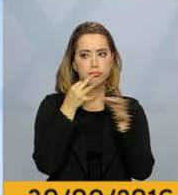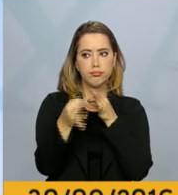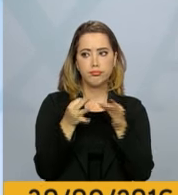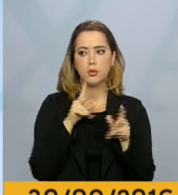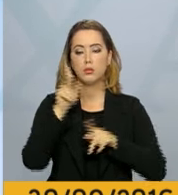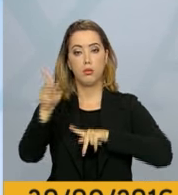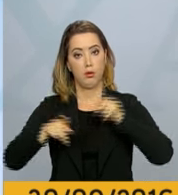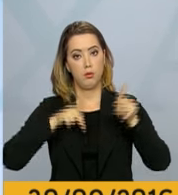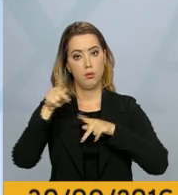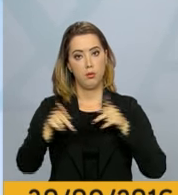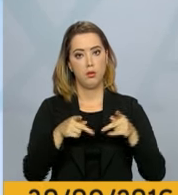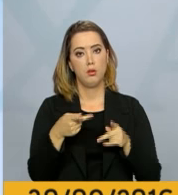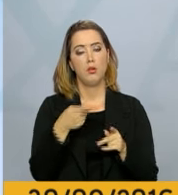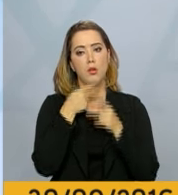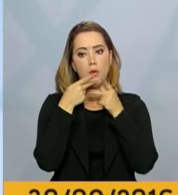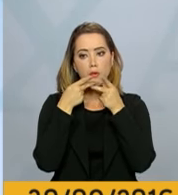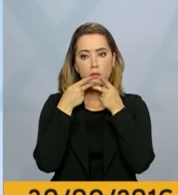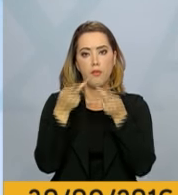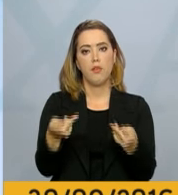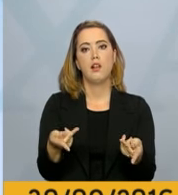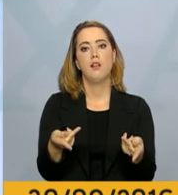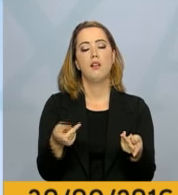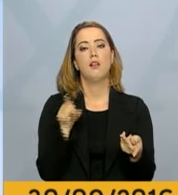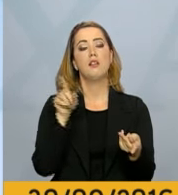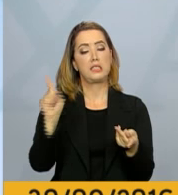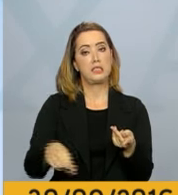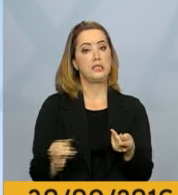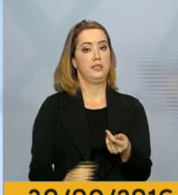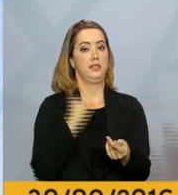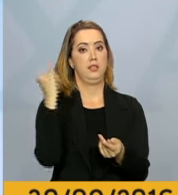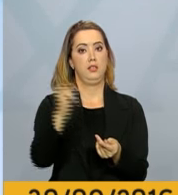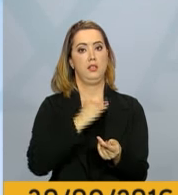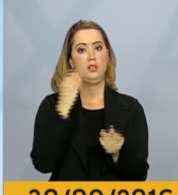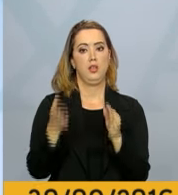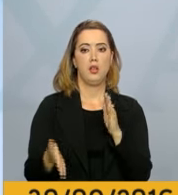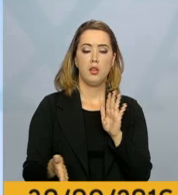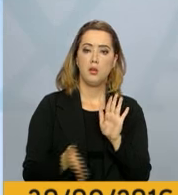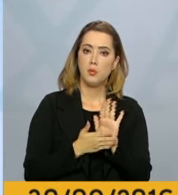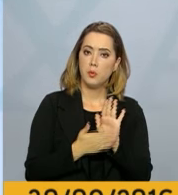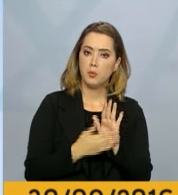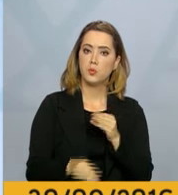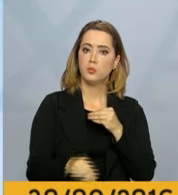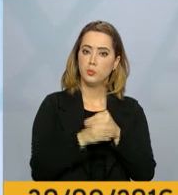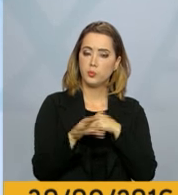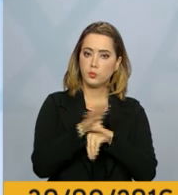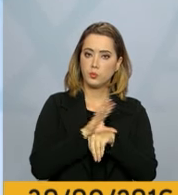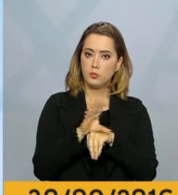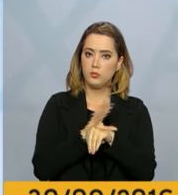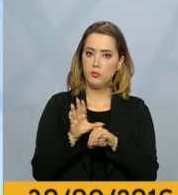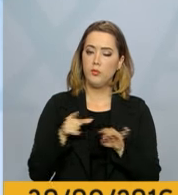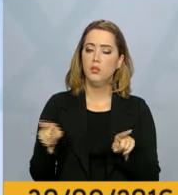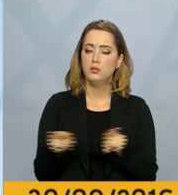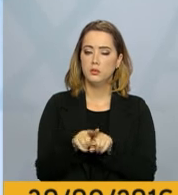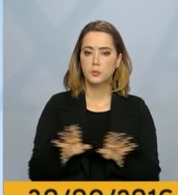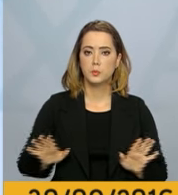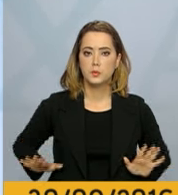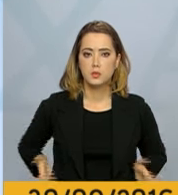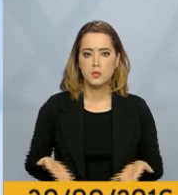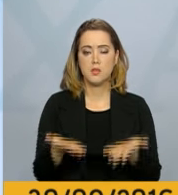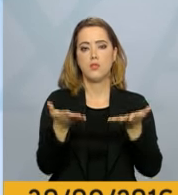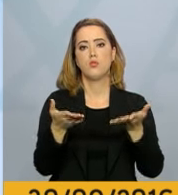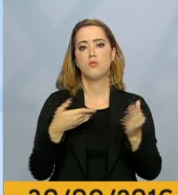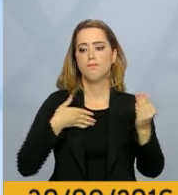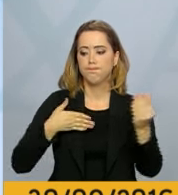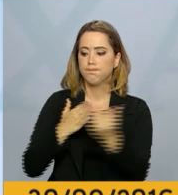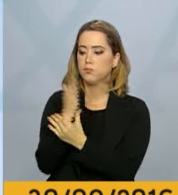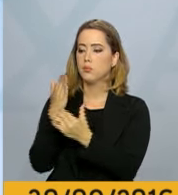para registrar a indispensabilidade dessa medida, e até junto a parlamentares, para incentivá-los à aprovação.